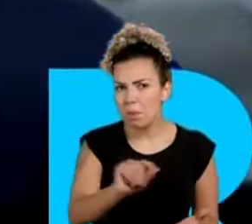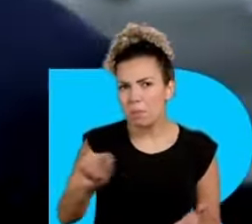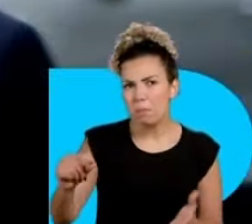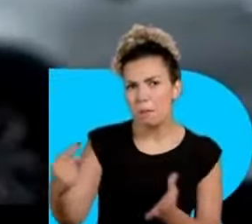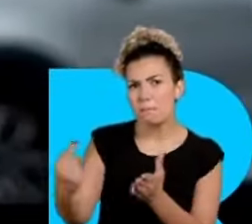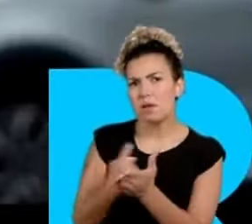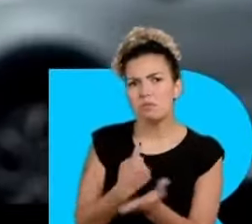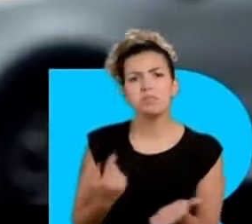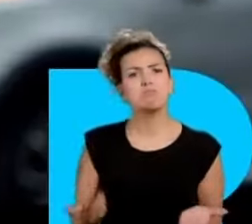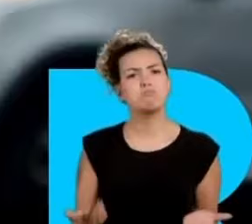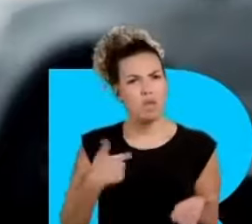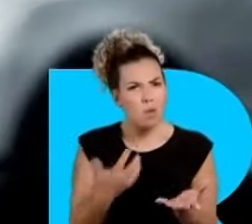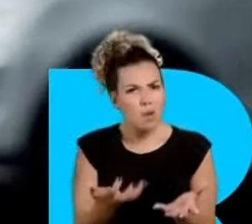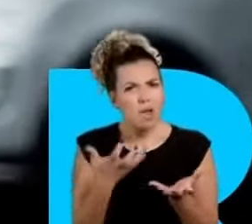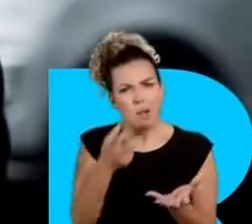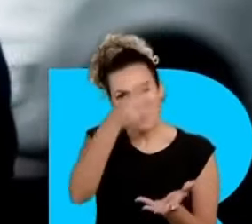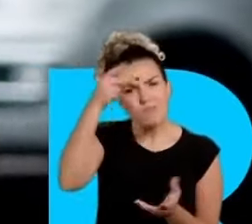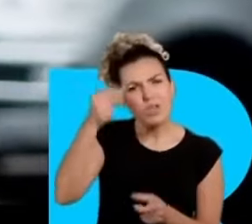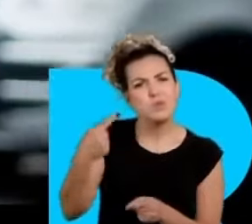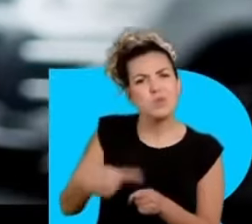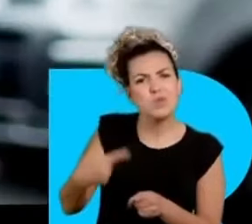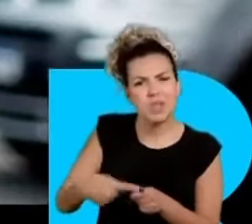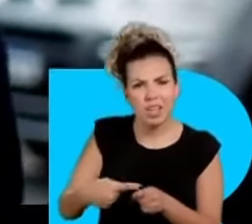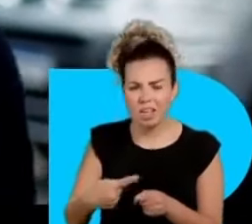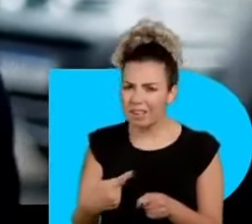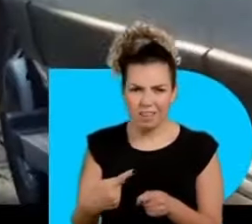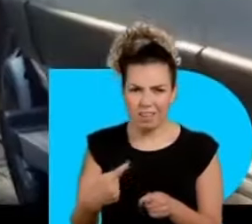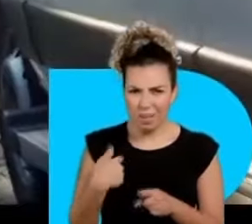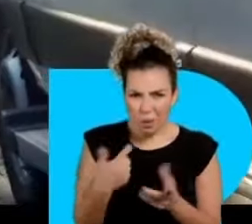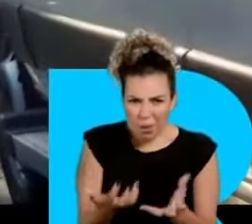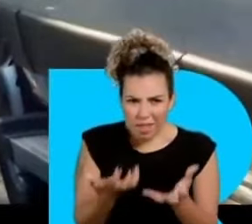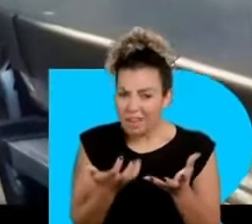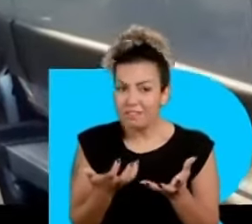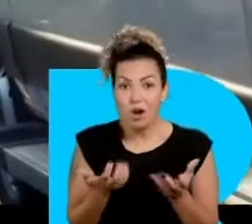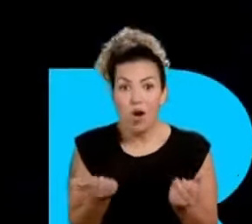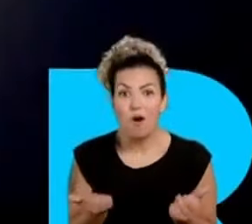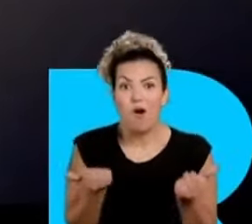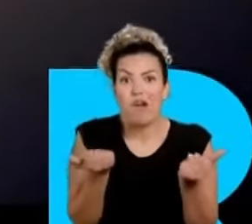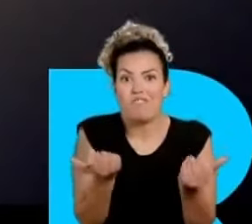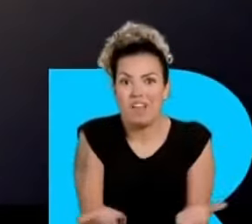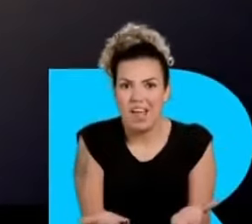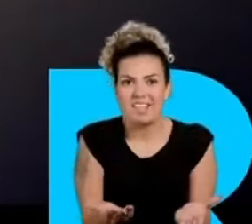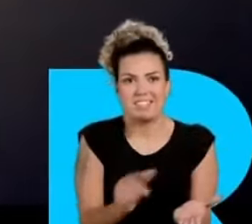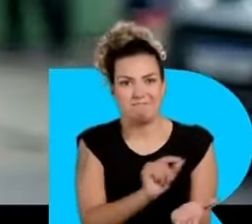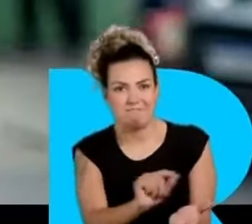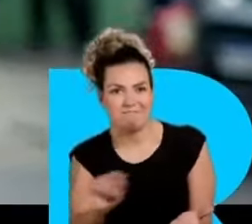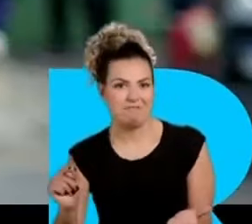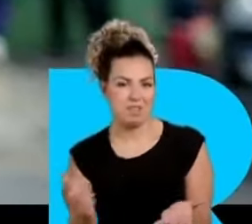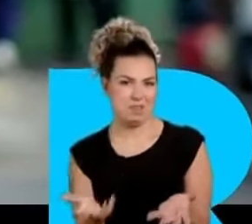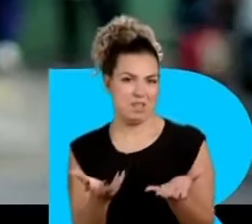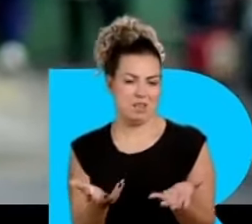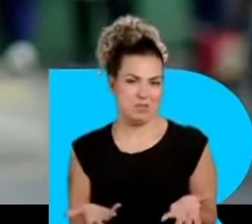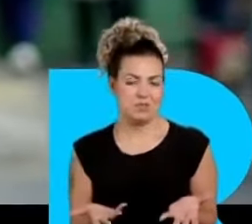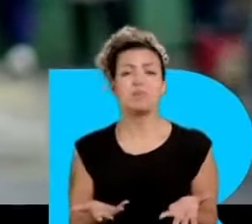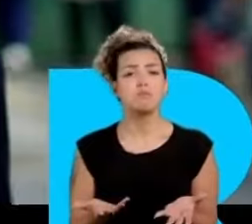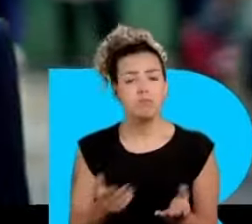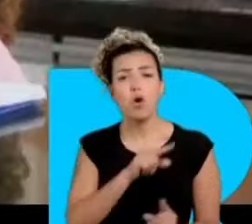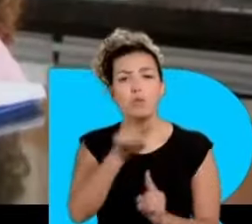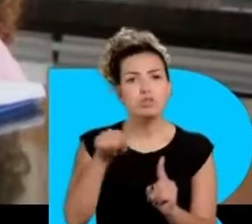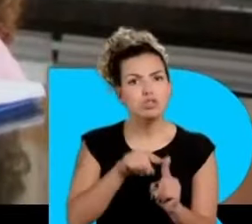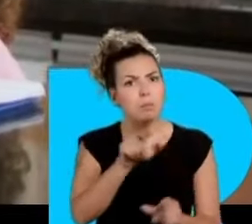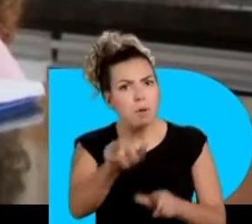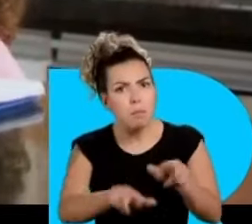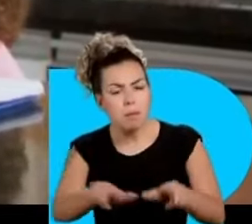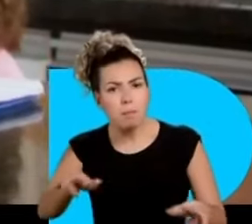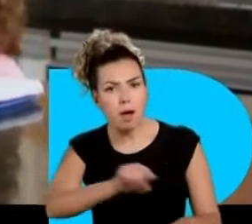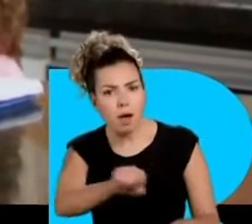Quando me perguntam por que eu quero ser prefeito, na verdade, é para quem eu quero ser prefeito. E aí eu respondo, é para